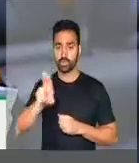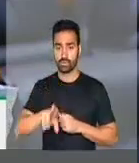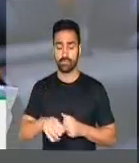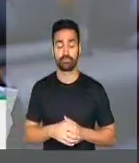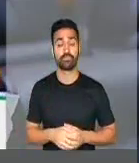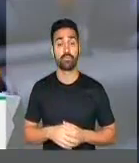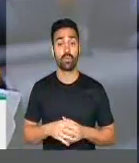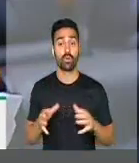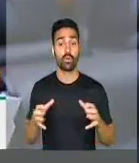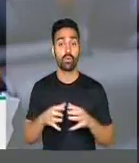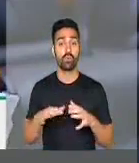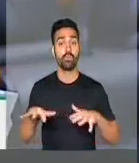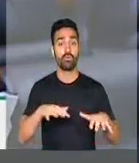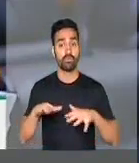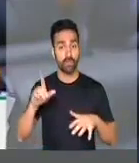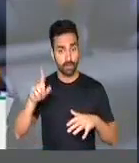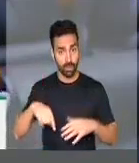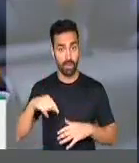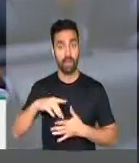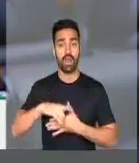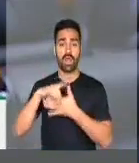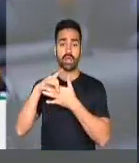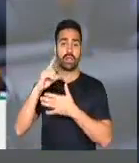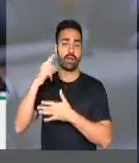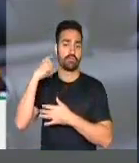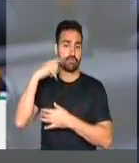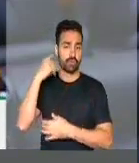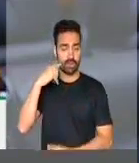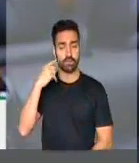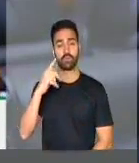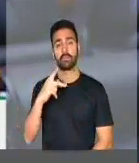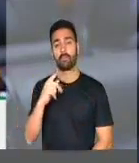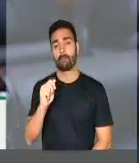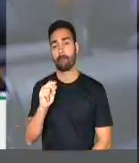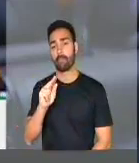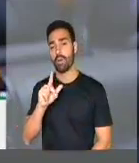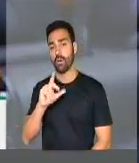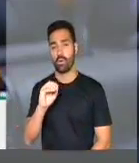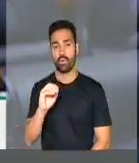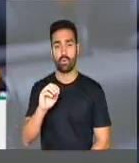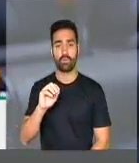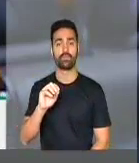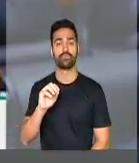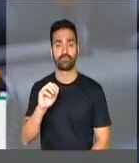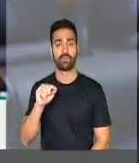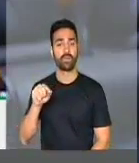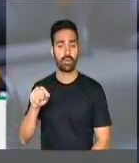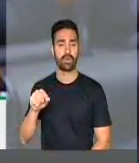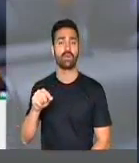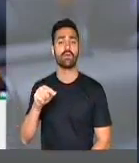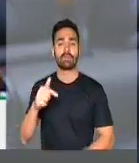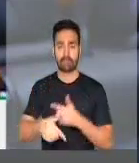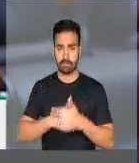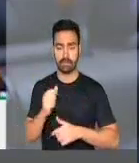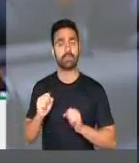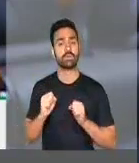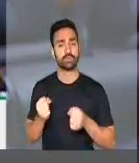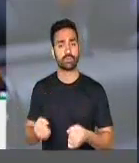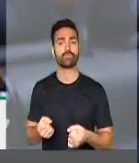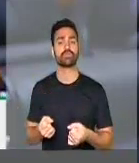movimento é liderado por um advogado, Dr. Paulo Henrique, uma pessoa empenhada,